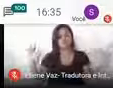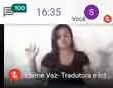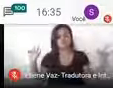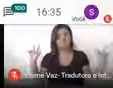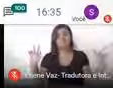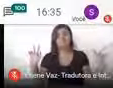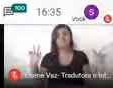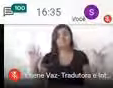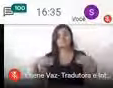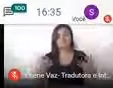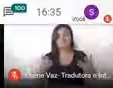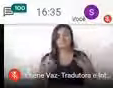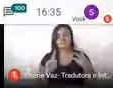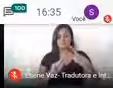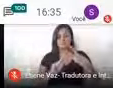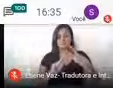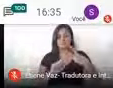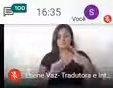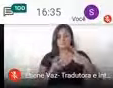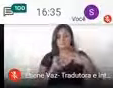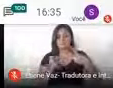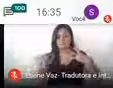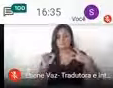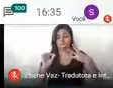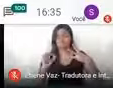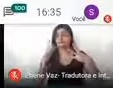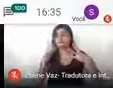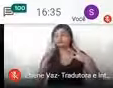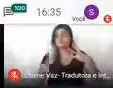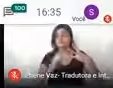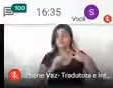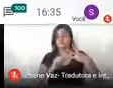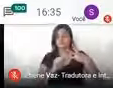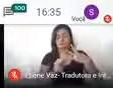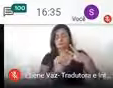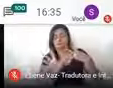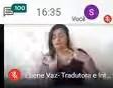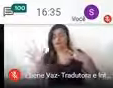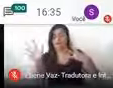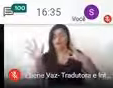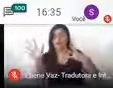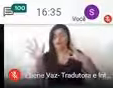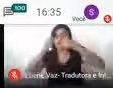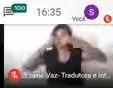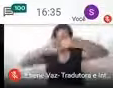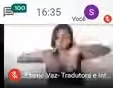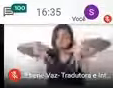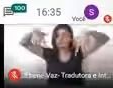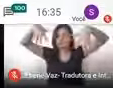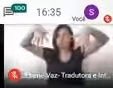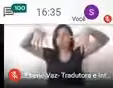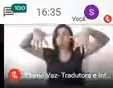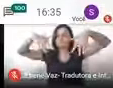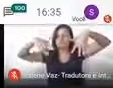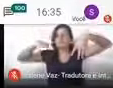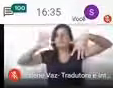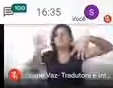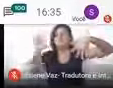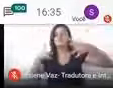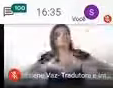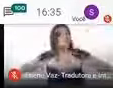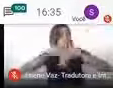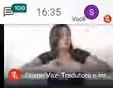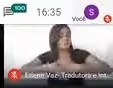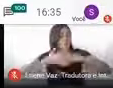essa abordagem, vamos dizer, ela é mais ampla, ela propõe-se a ser mais completa, mais complexa, portanto. É